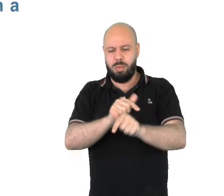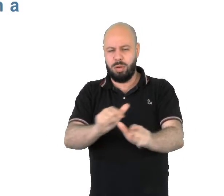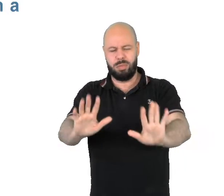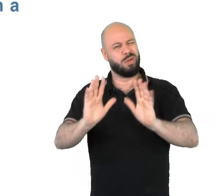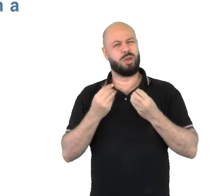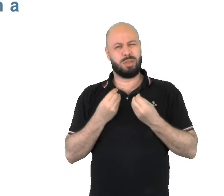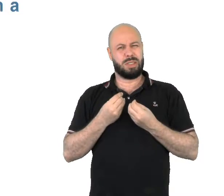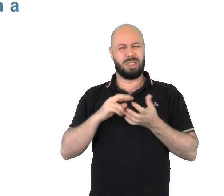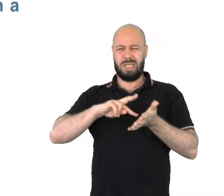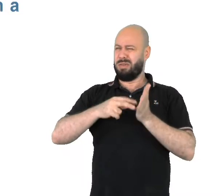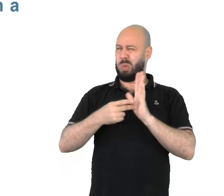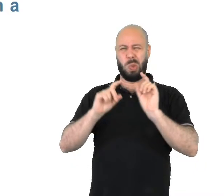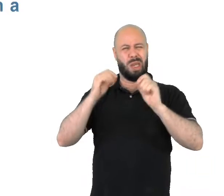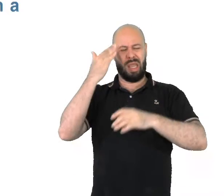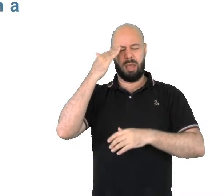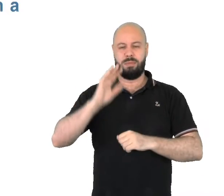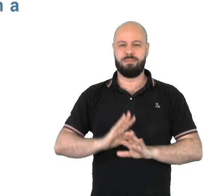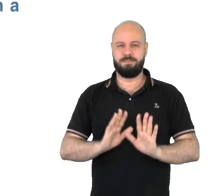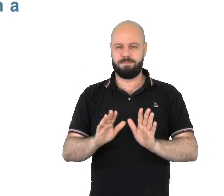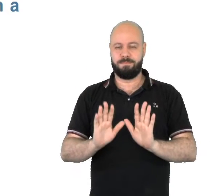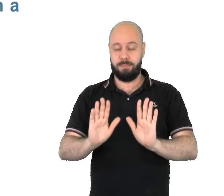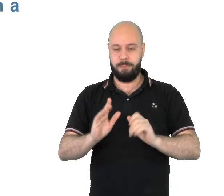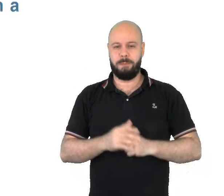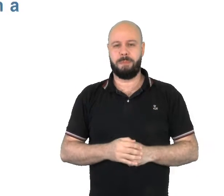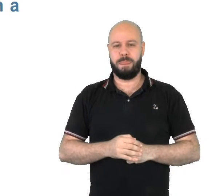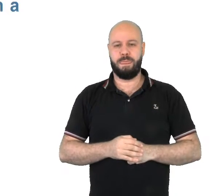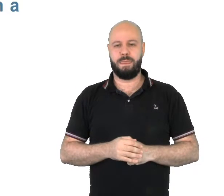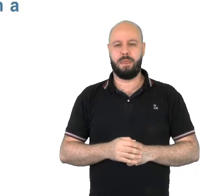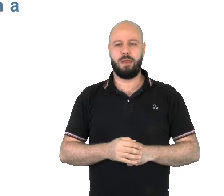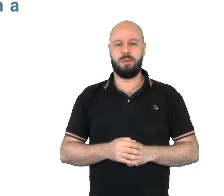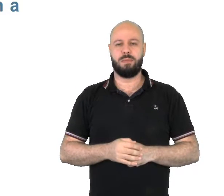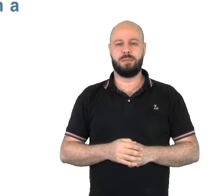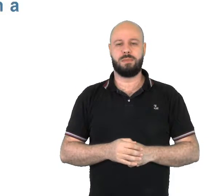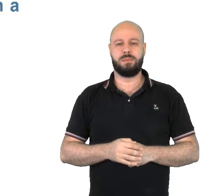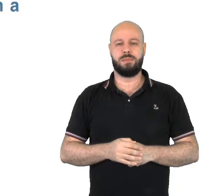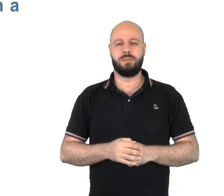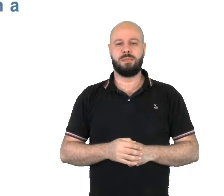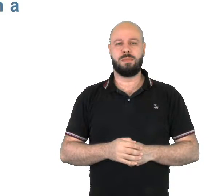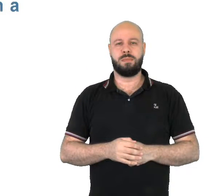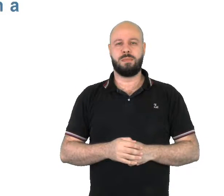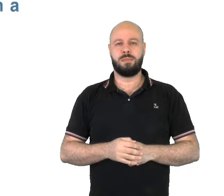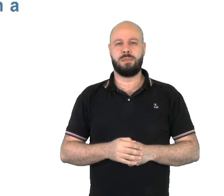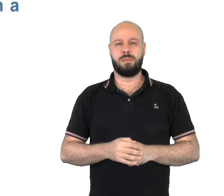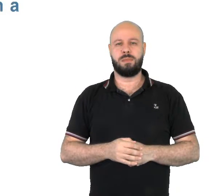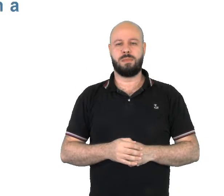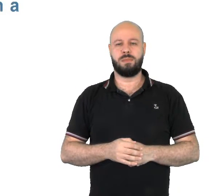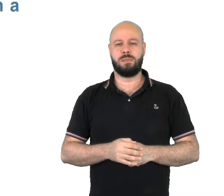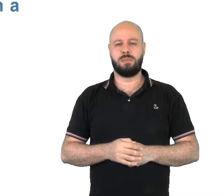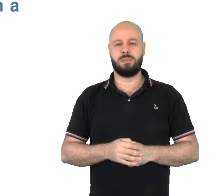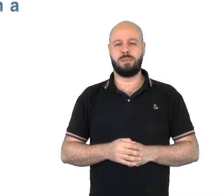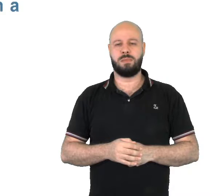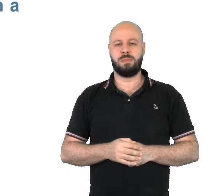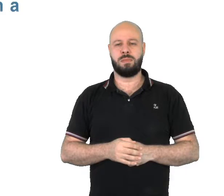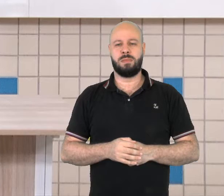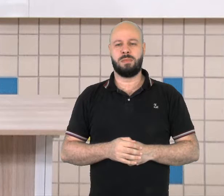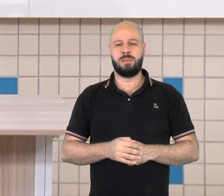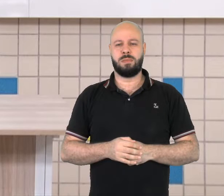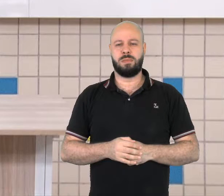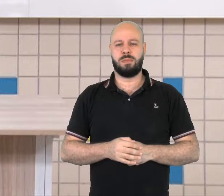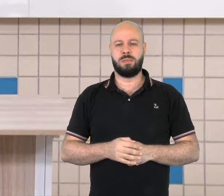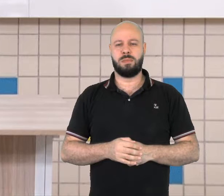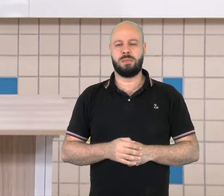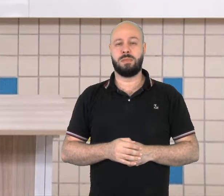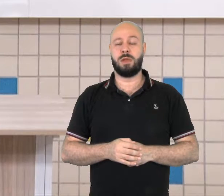isso, pessoal? Até antes, tá? Até antes da questão